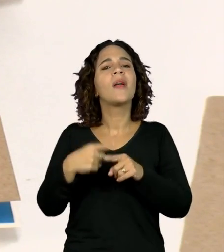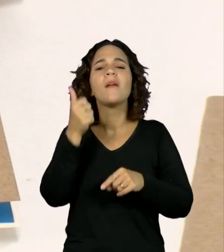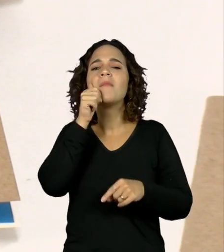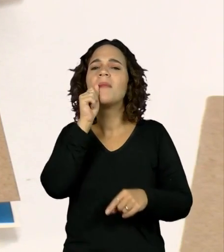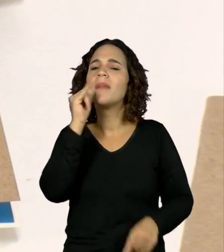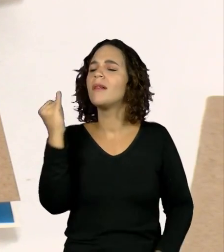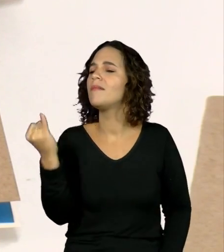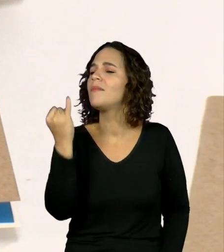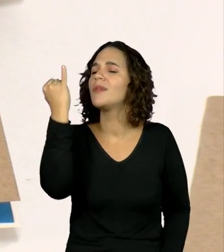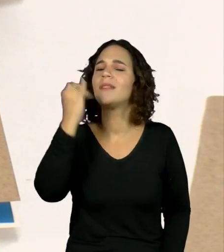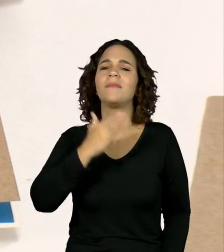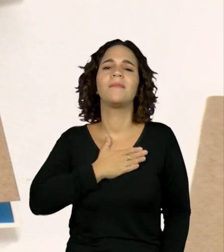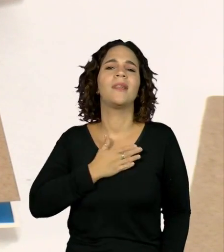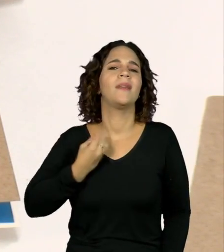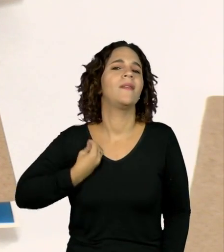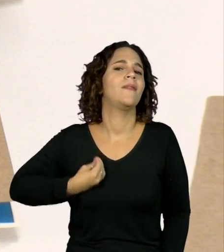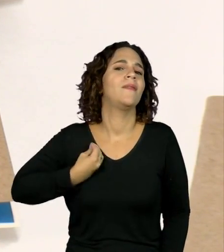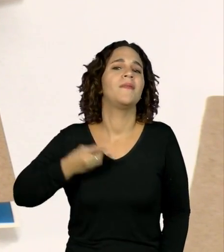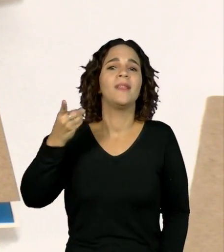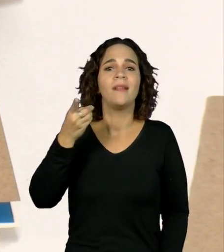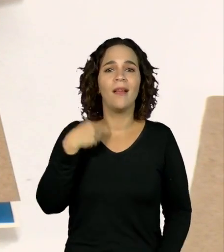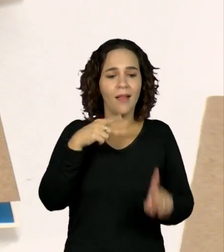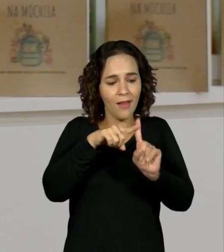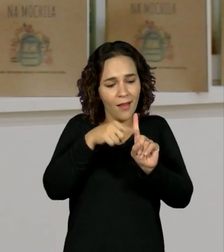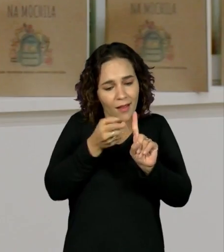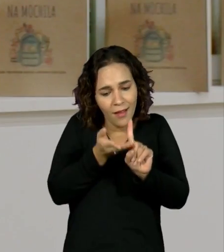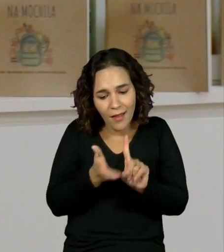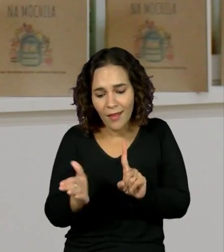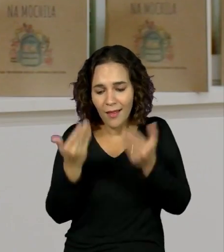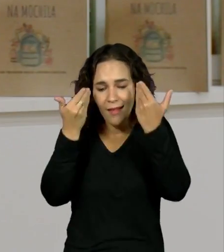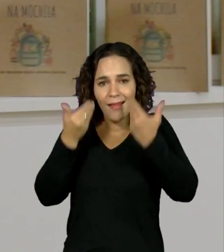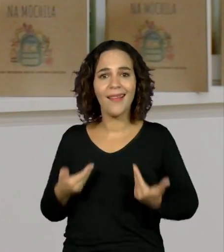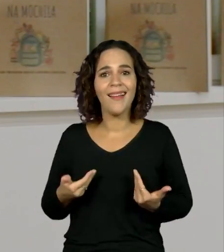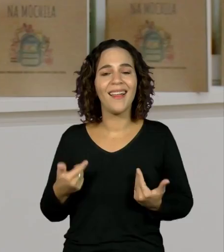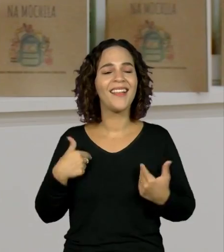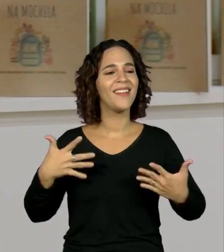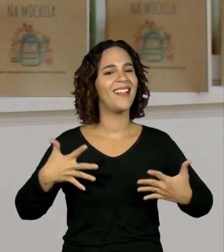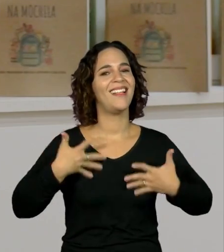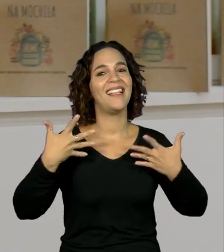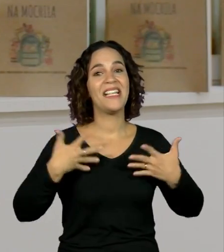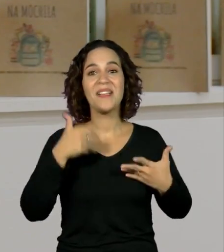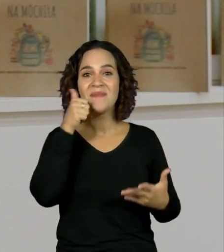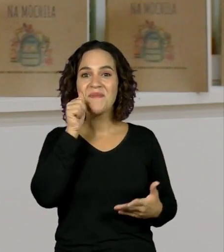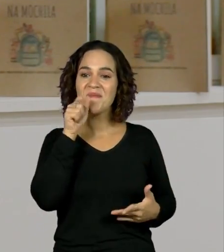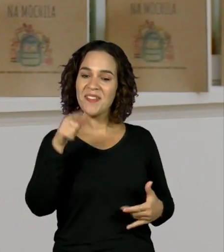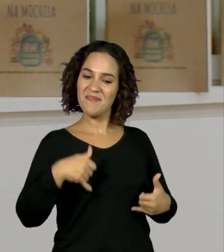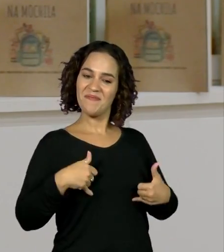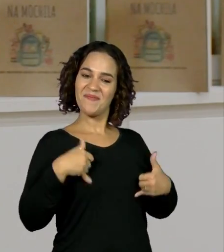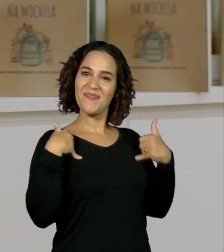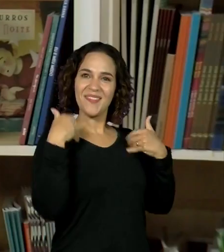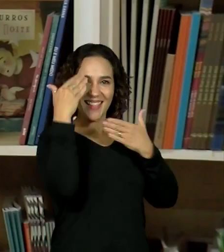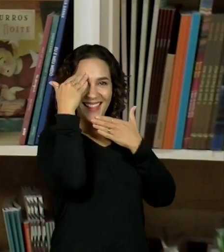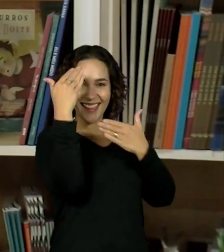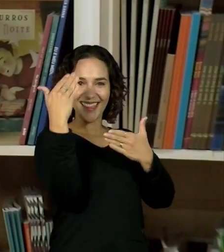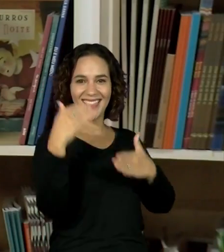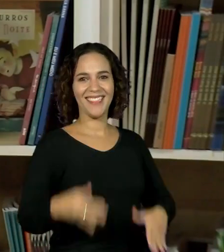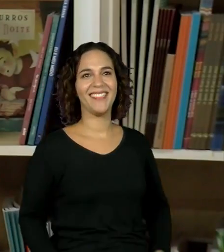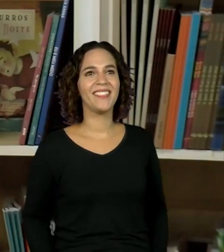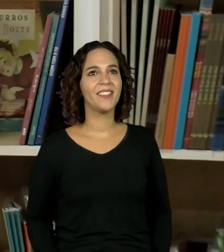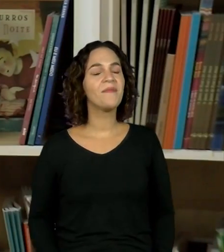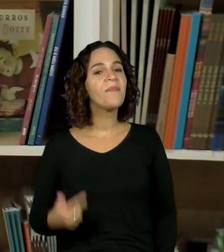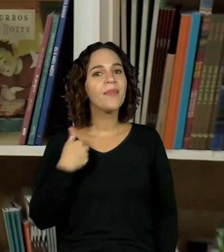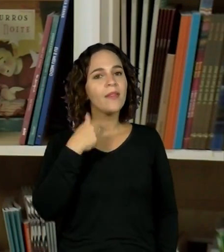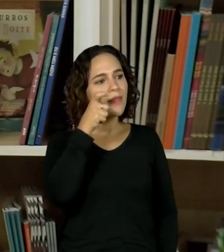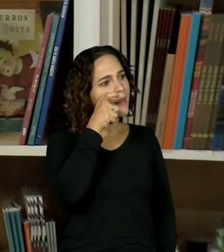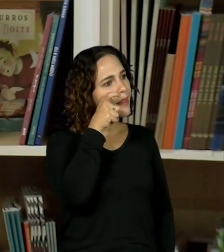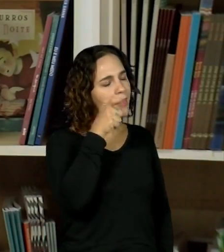É a coisa mais importante que eu tenho. Senti alegria e minha mãe se sentiu muito grata também por isso. O que mais me chamou a atenção